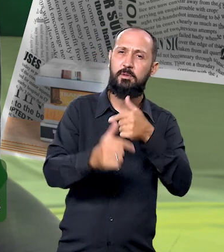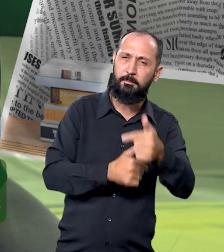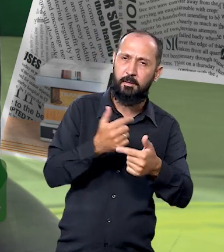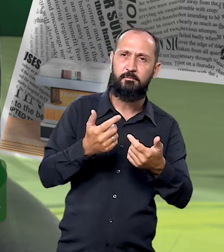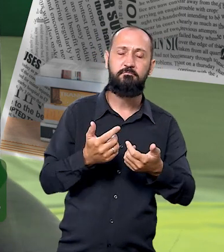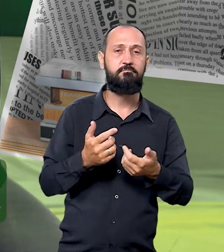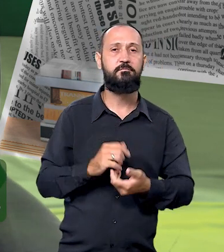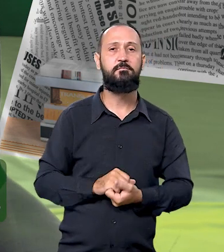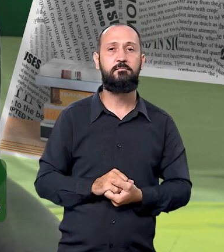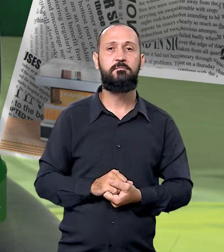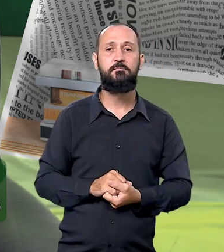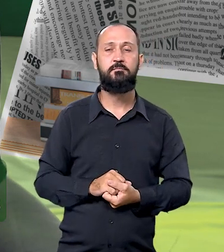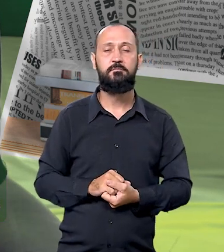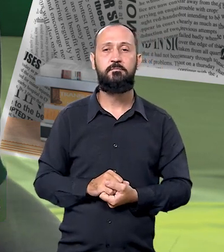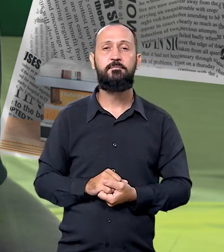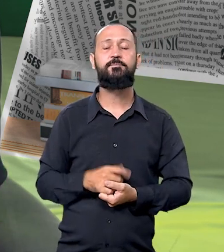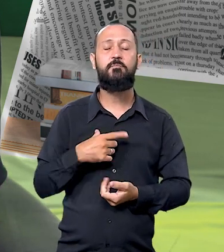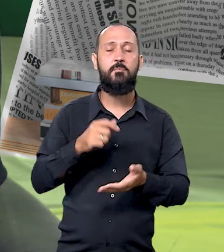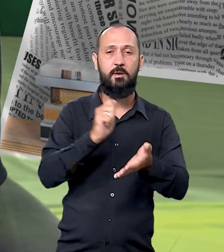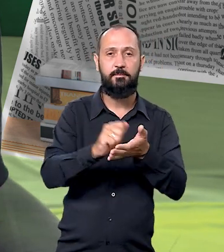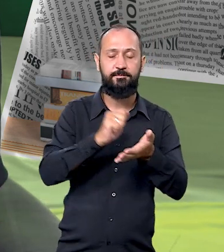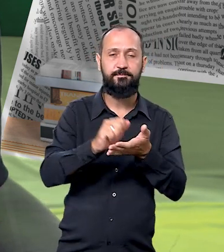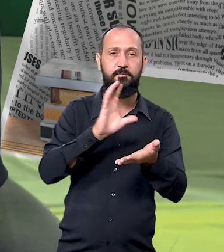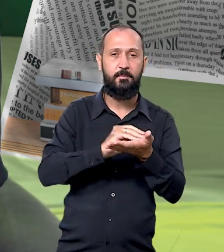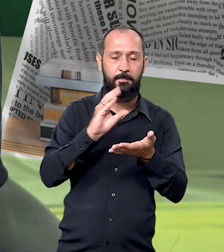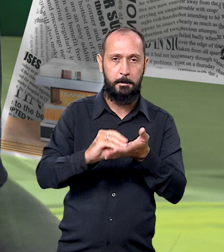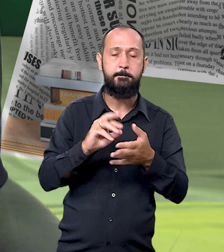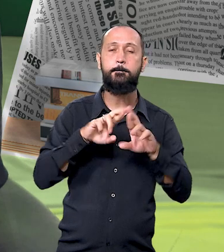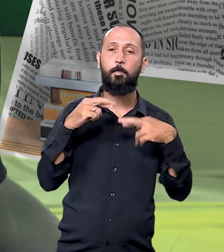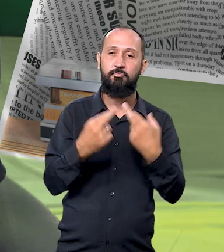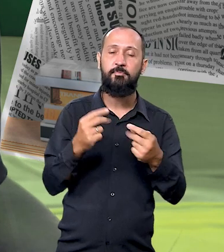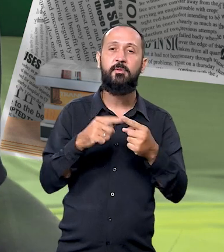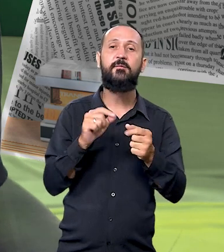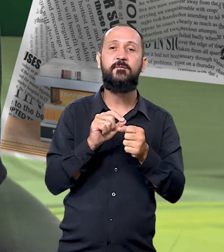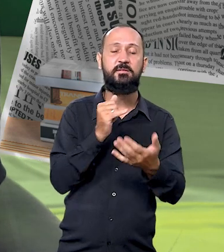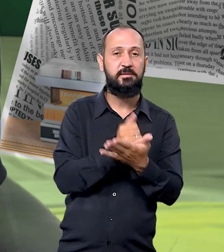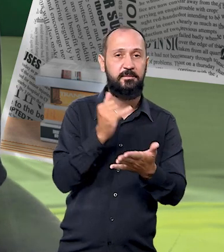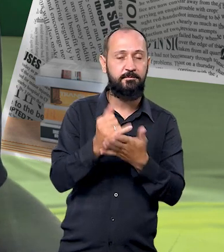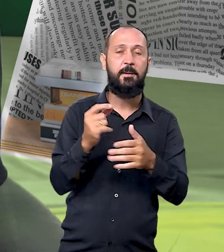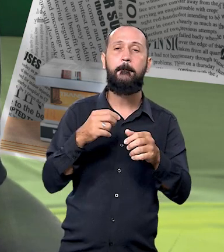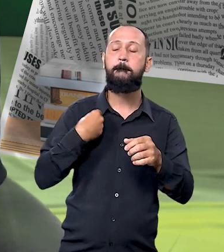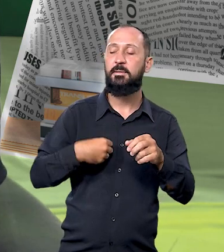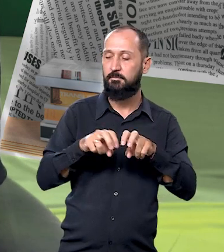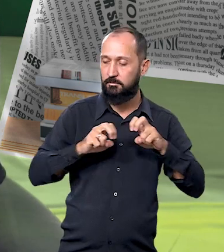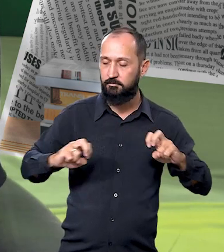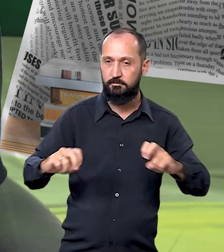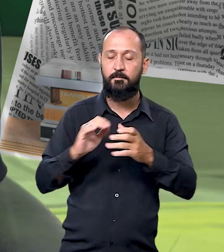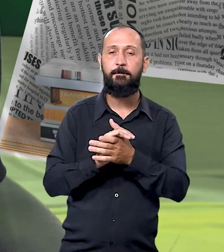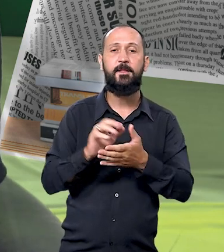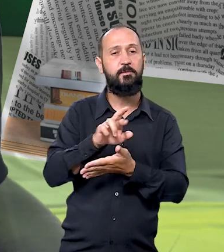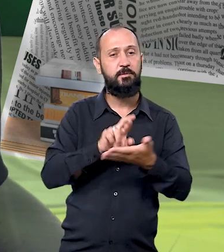do trabalho, enfim. Aquela que escreve a ata da reunião, aquela que faz a inscrição para participar da